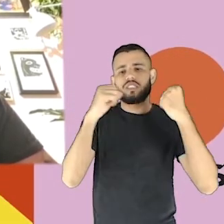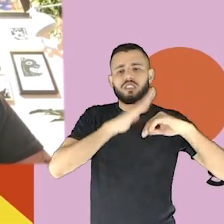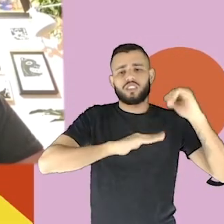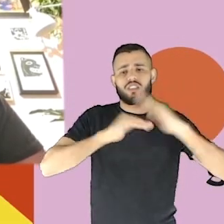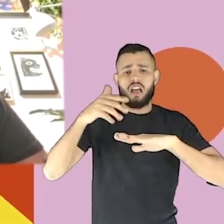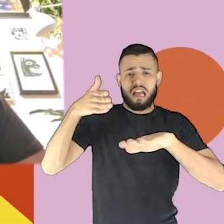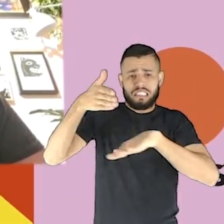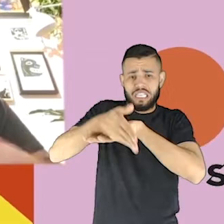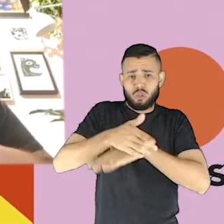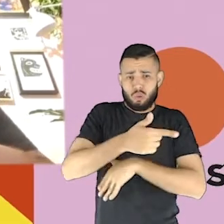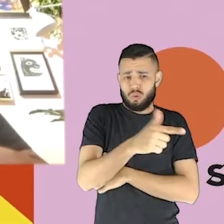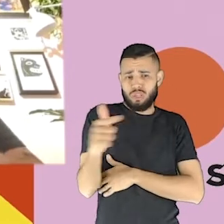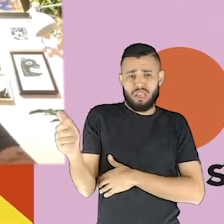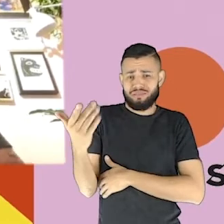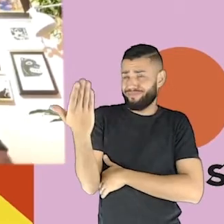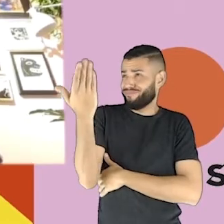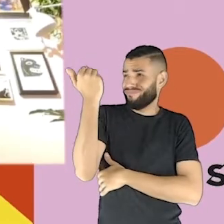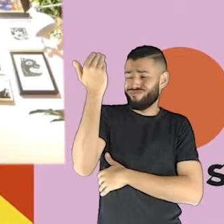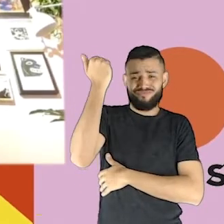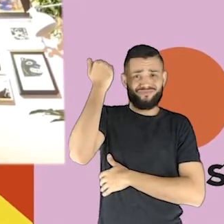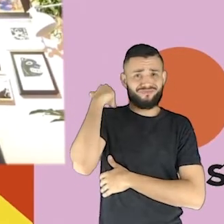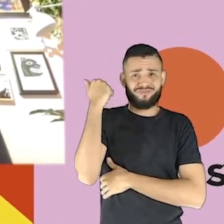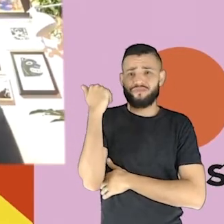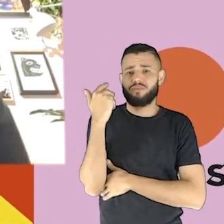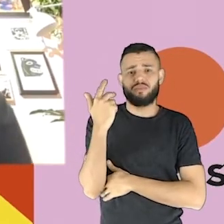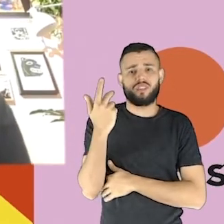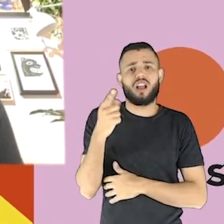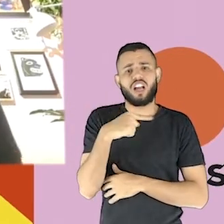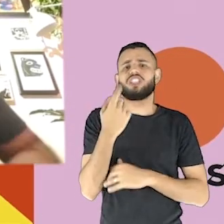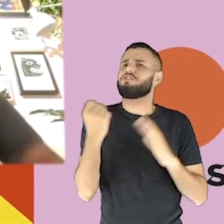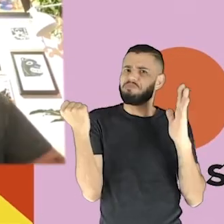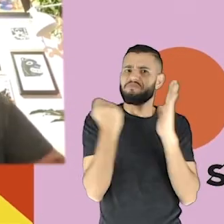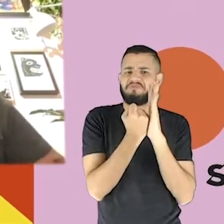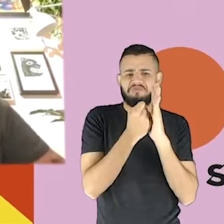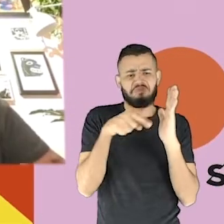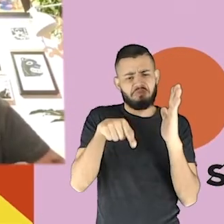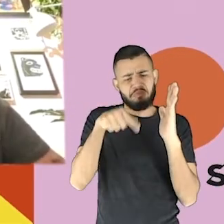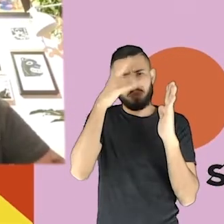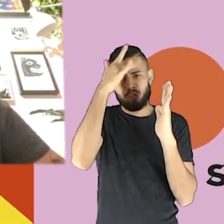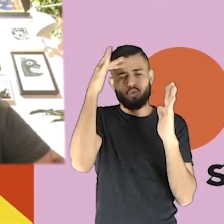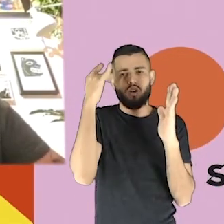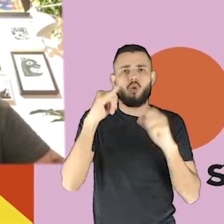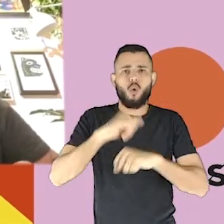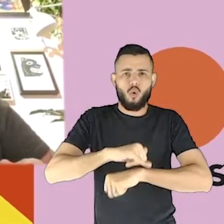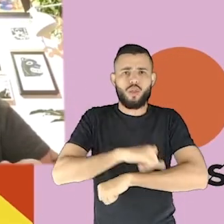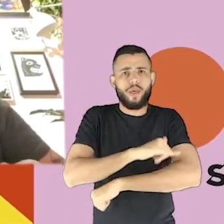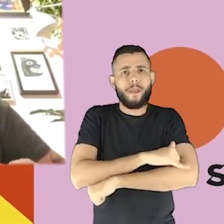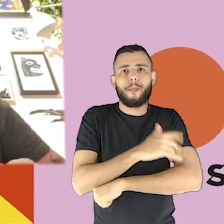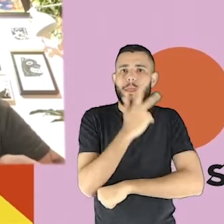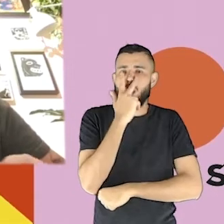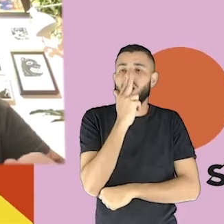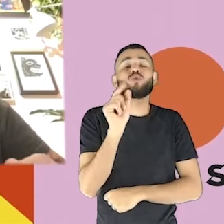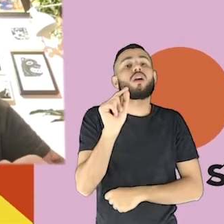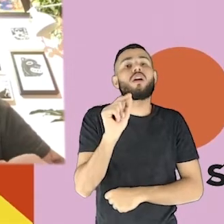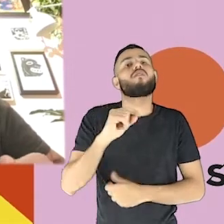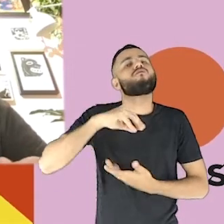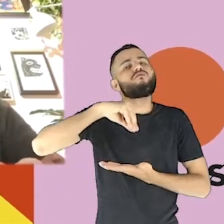físicas desde que a gente é criança. Desde que a gente é pequeno, a gente é negado a pessoa gorda. Eu acho que também